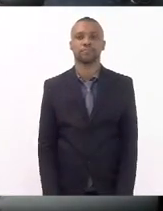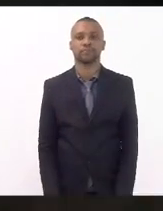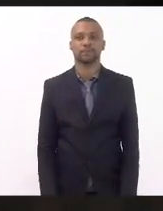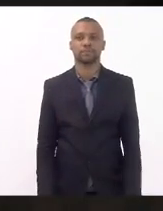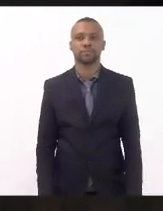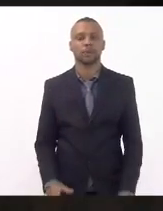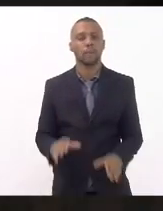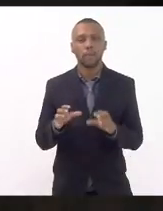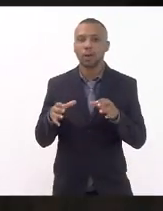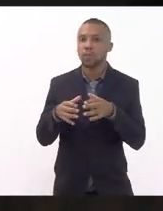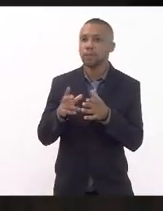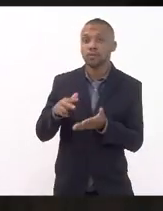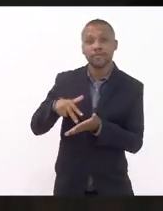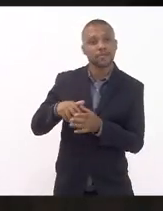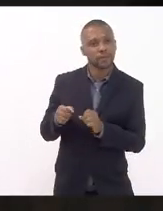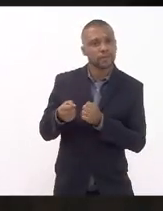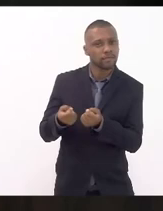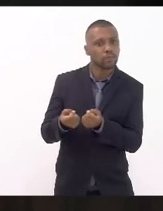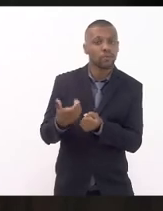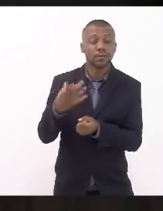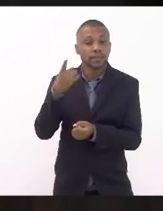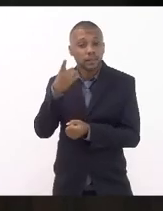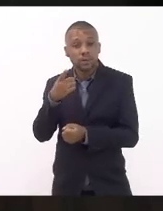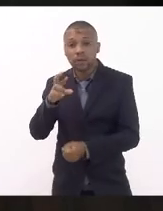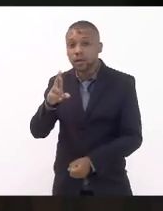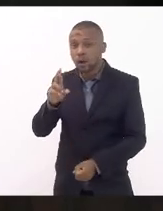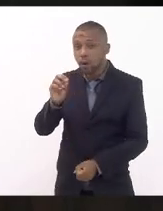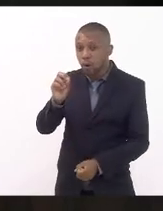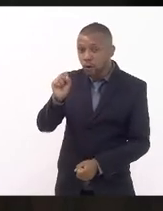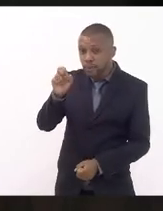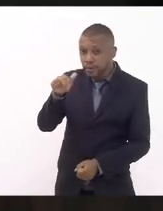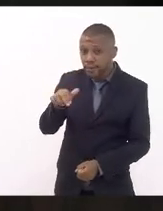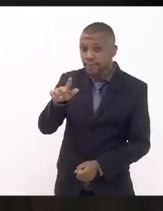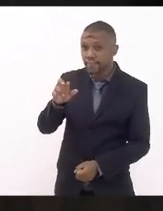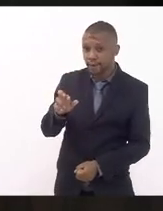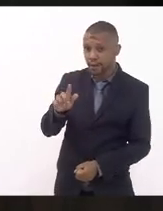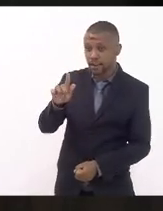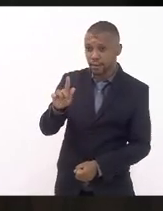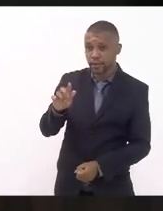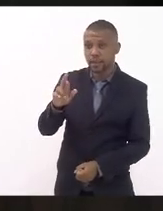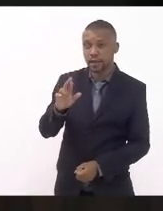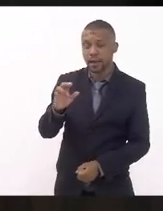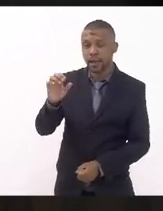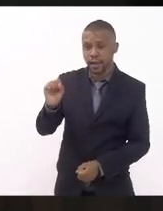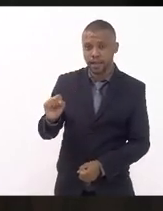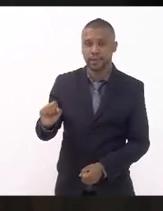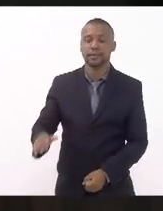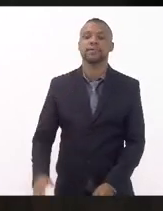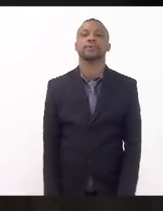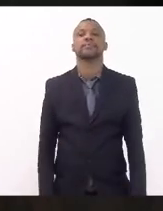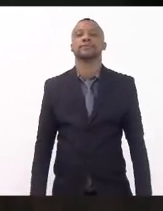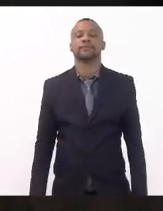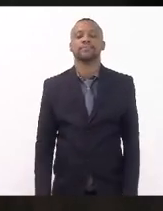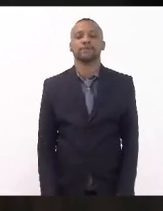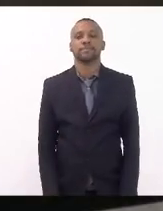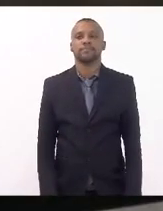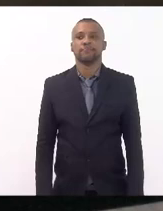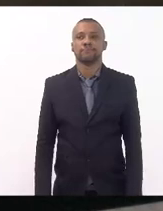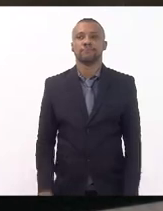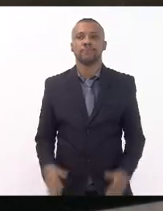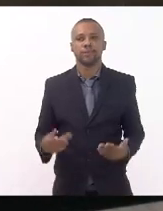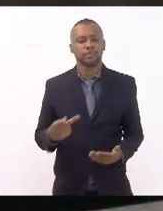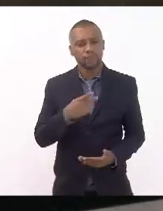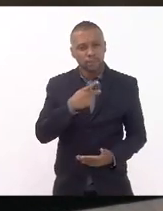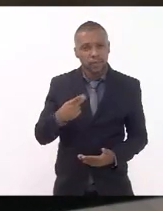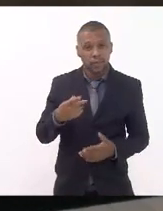Pela Comissão de Defesa Civil, o deputado Rosenberg Reis. Deputado Rosenberg Reis. Senhor presidente,